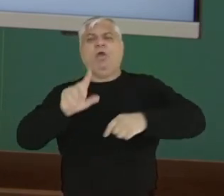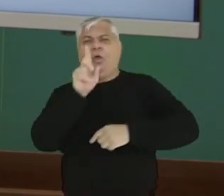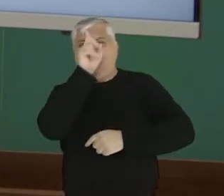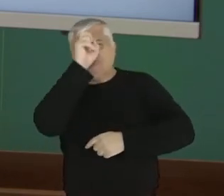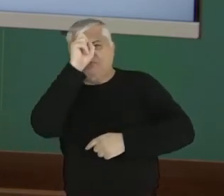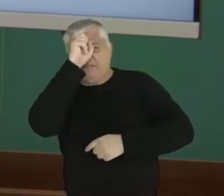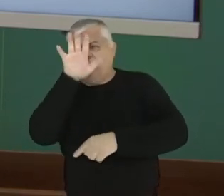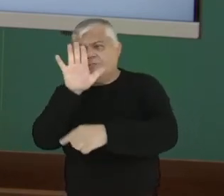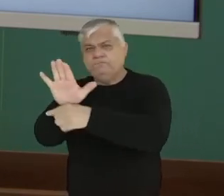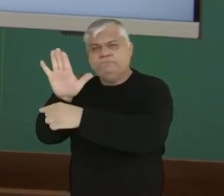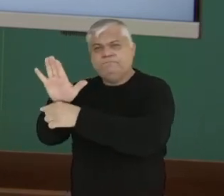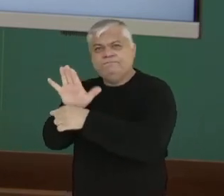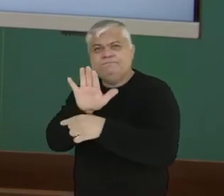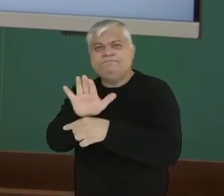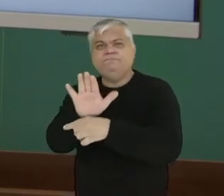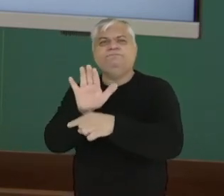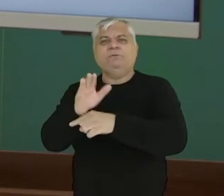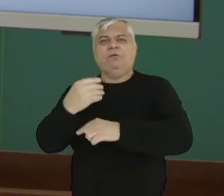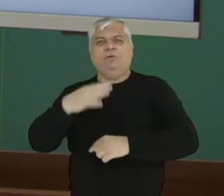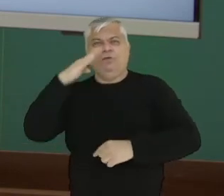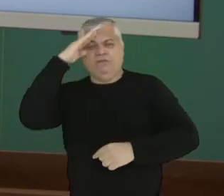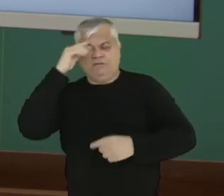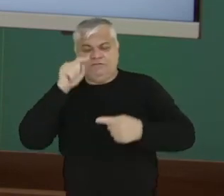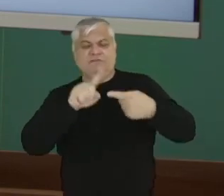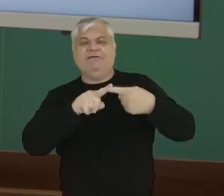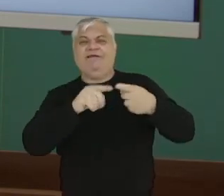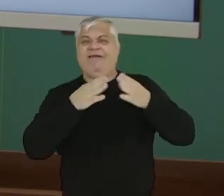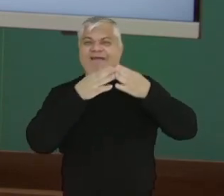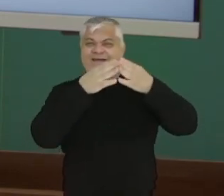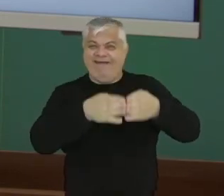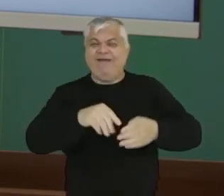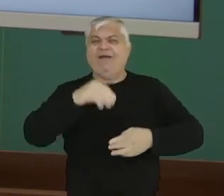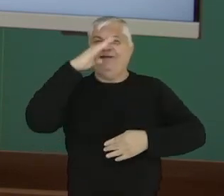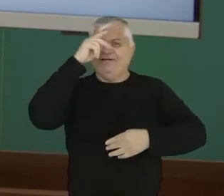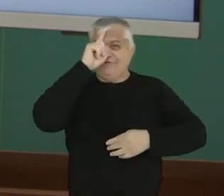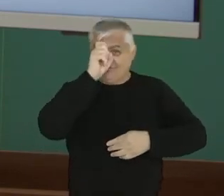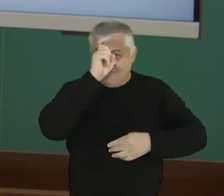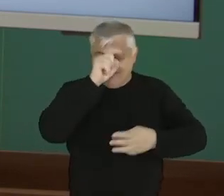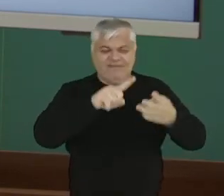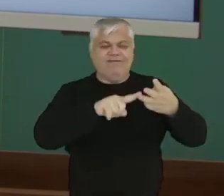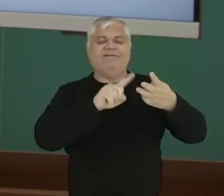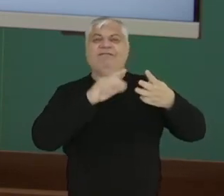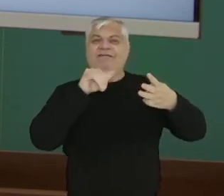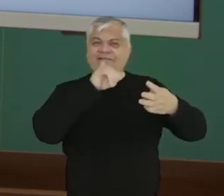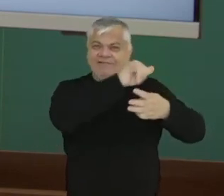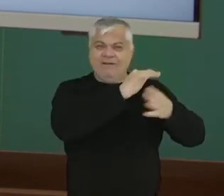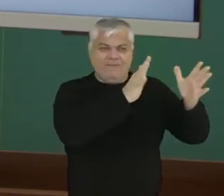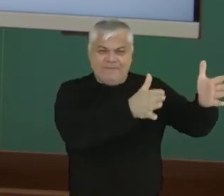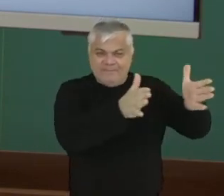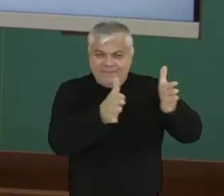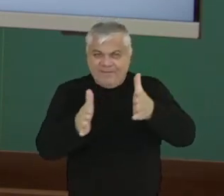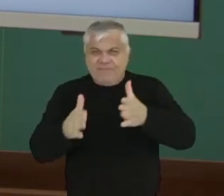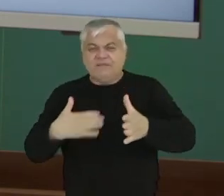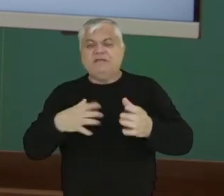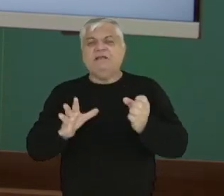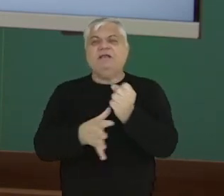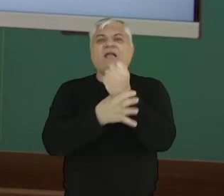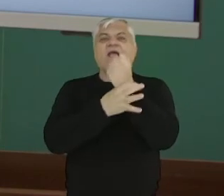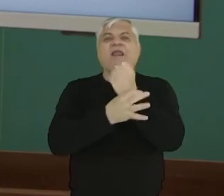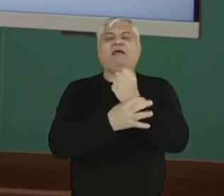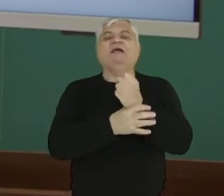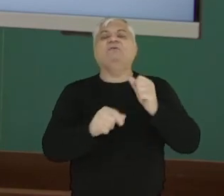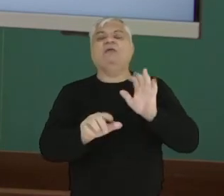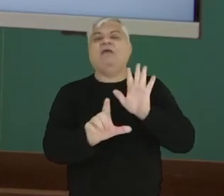a atuação das Forças Armadas em alguns estados brasileiros na garantia da ordem, na garantia